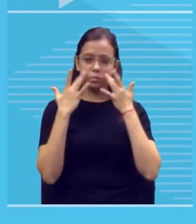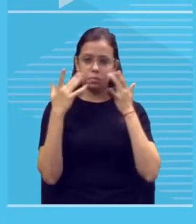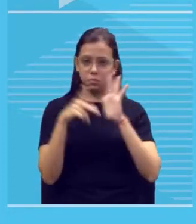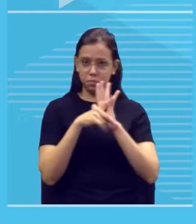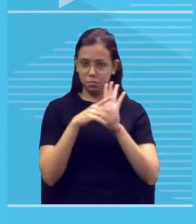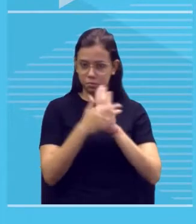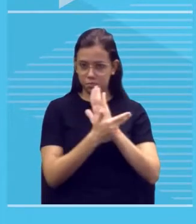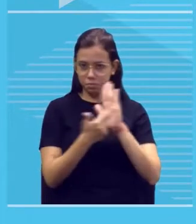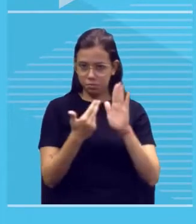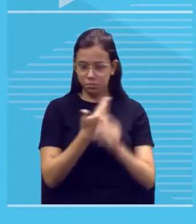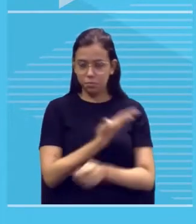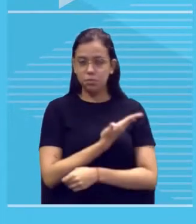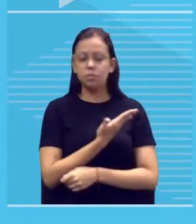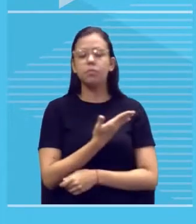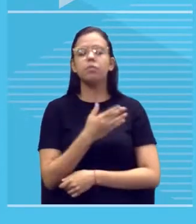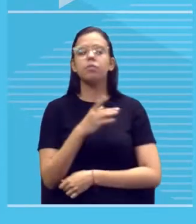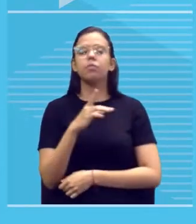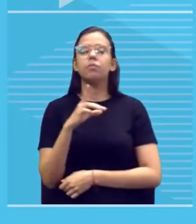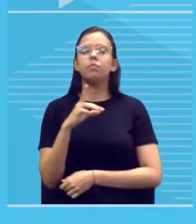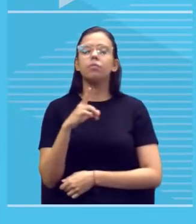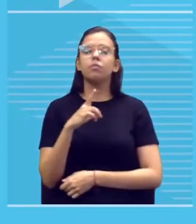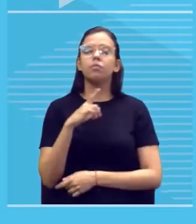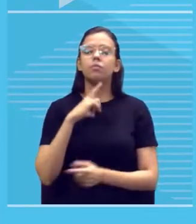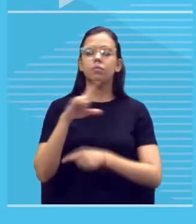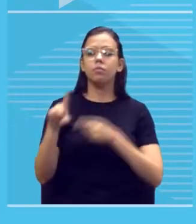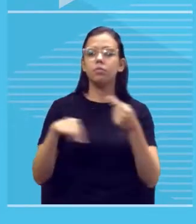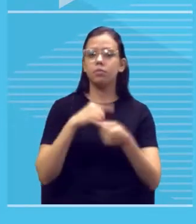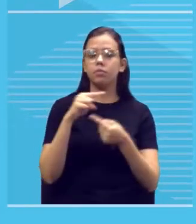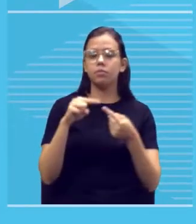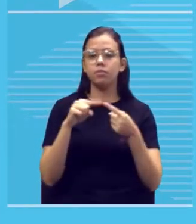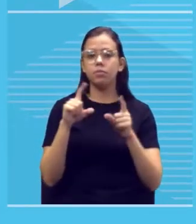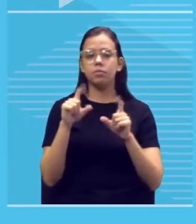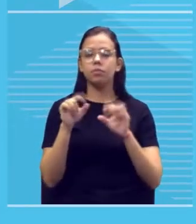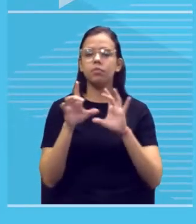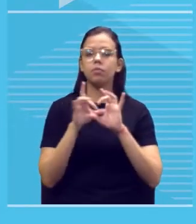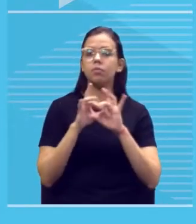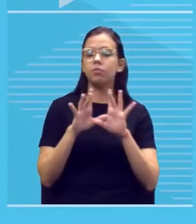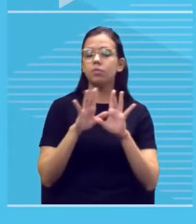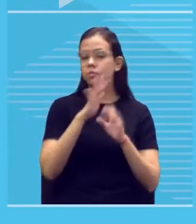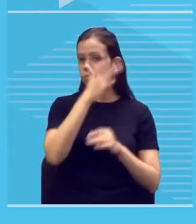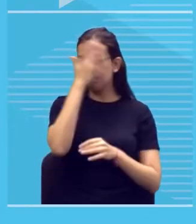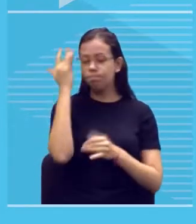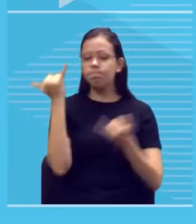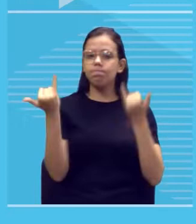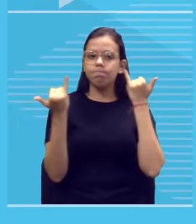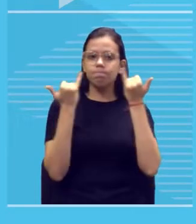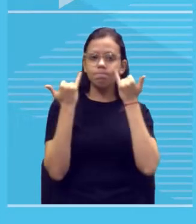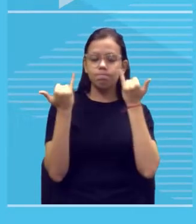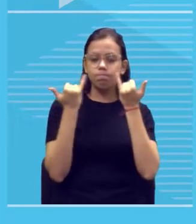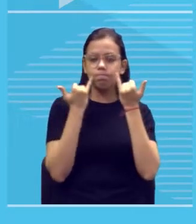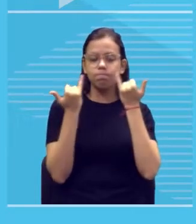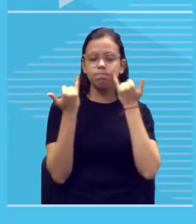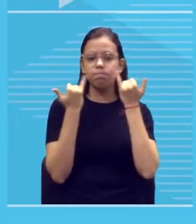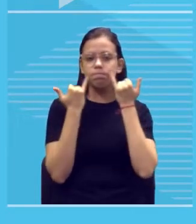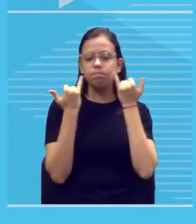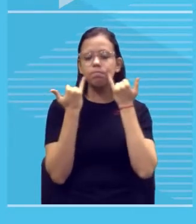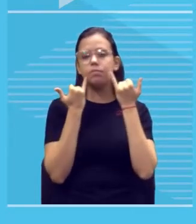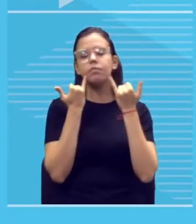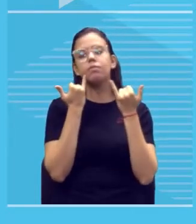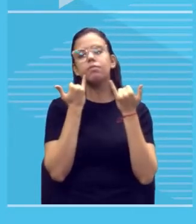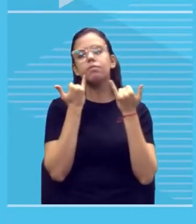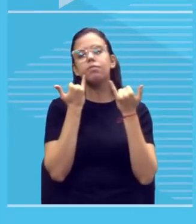nessa época era para manter as pessoas informadas pelo menos sobre